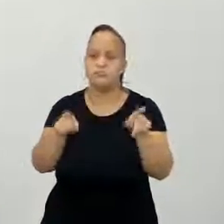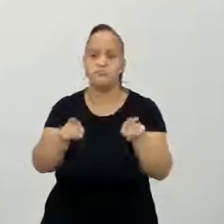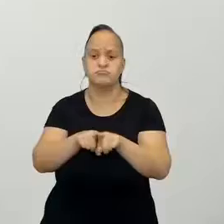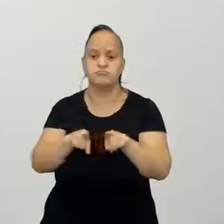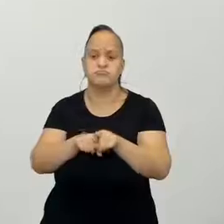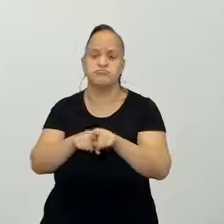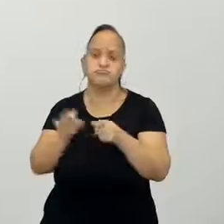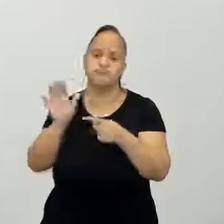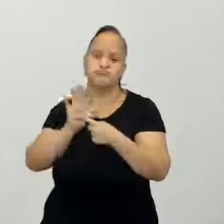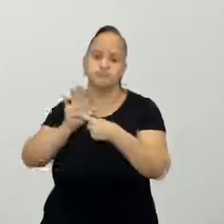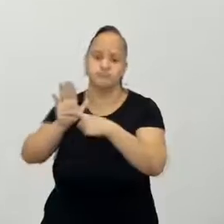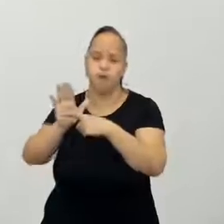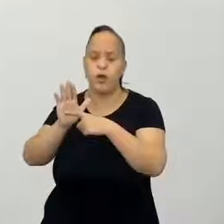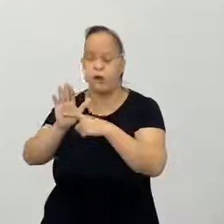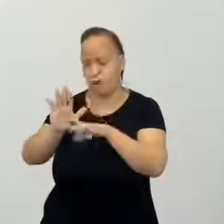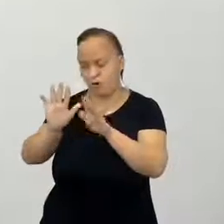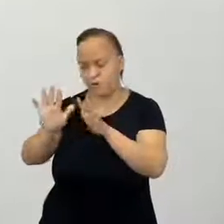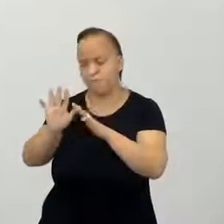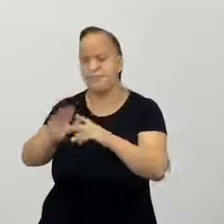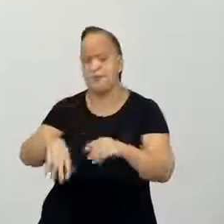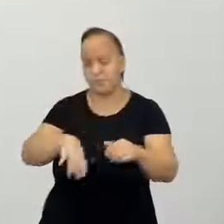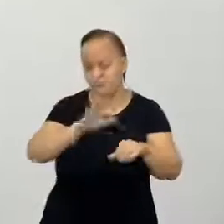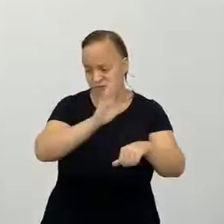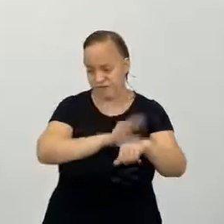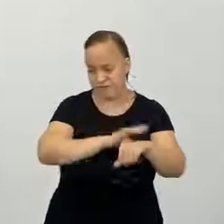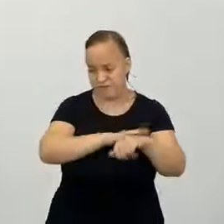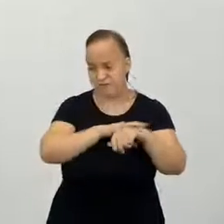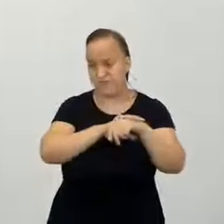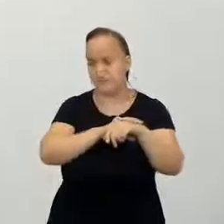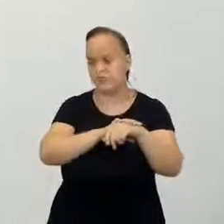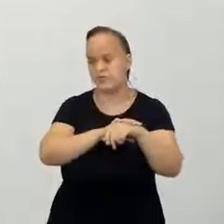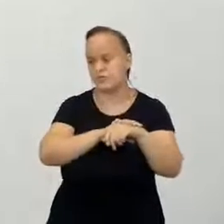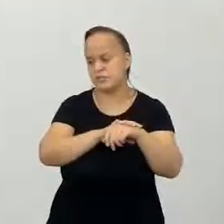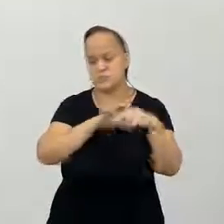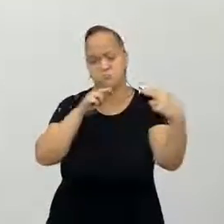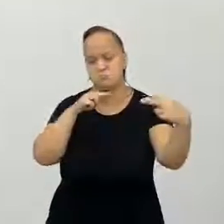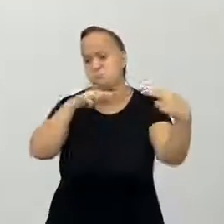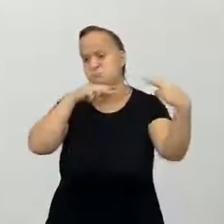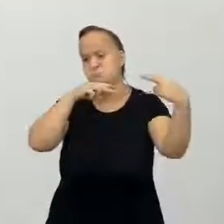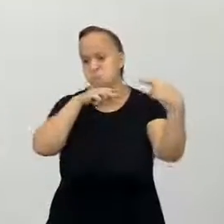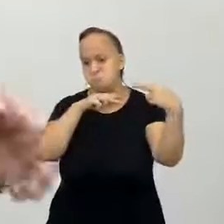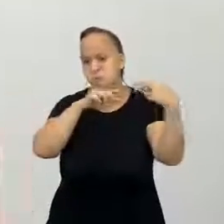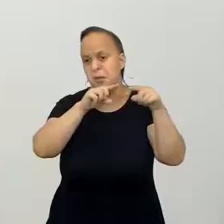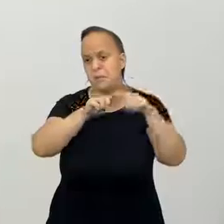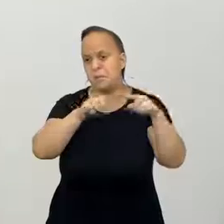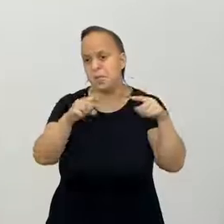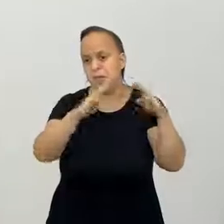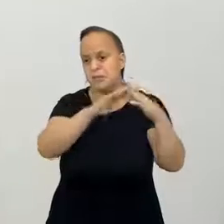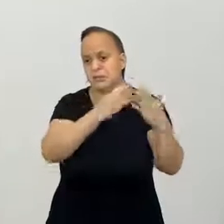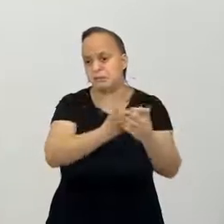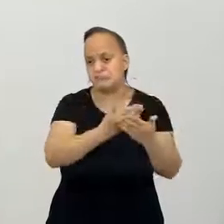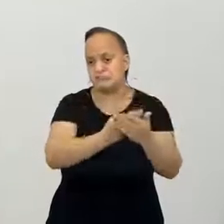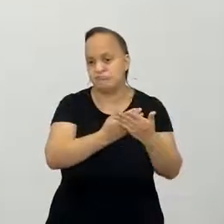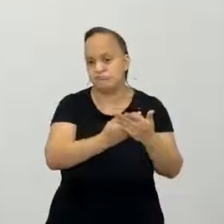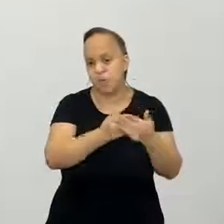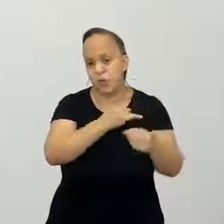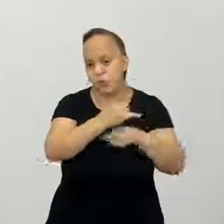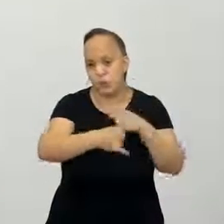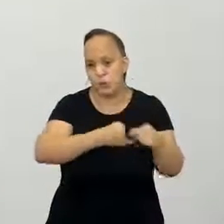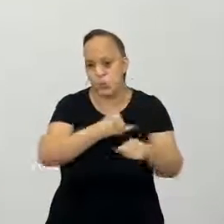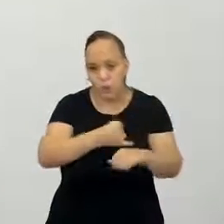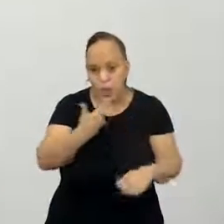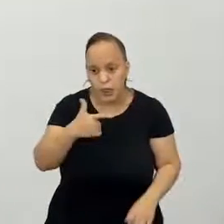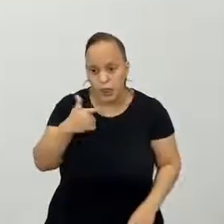vai montar um negócio que é, né, tá virtual, a minha escola não tem internet, a gente está com problemas e tal,